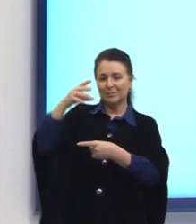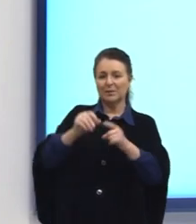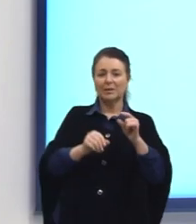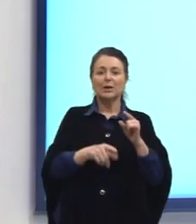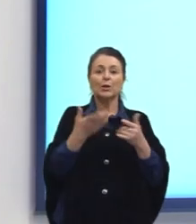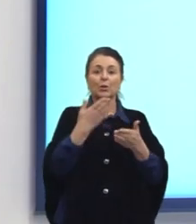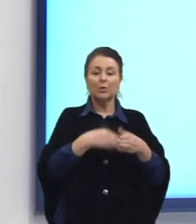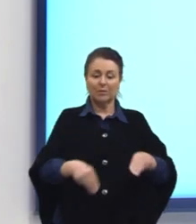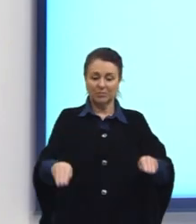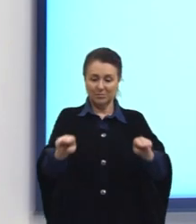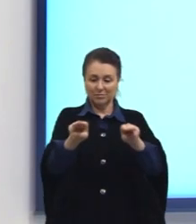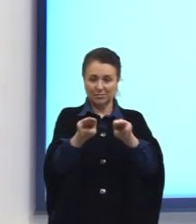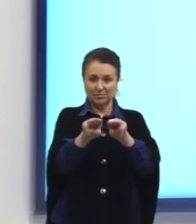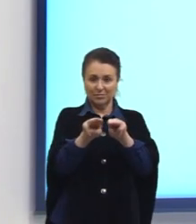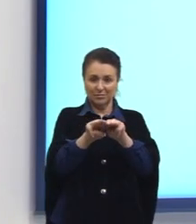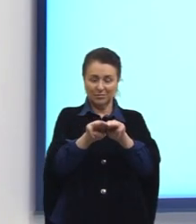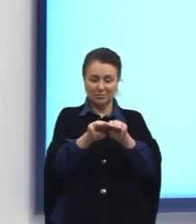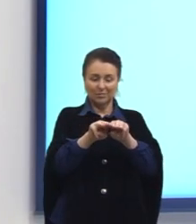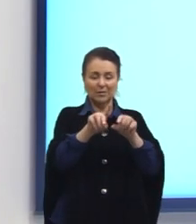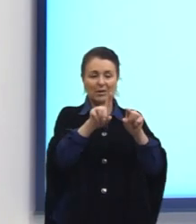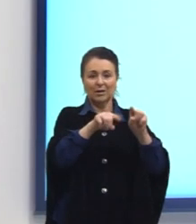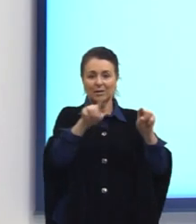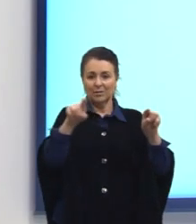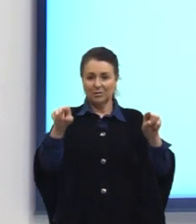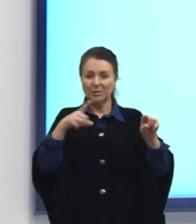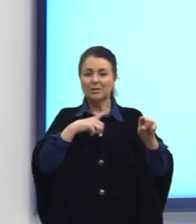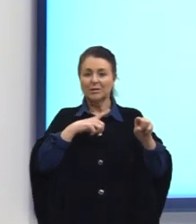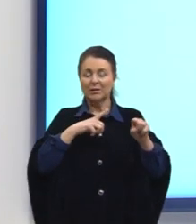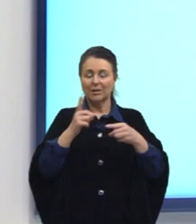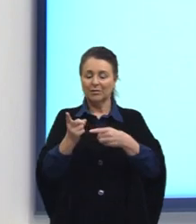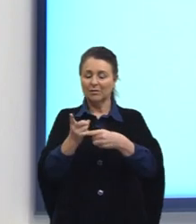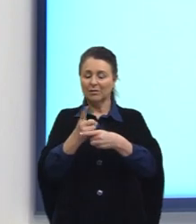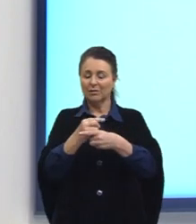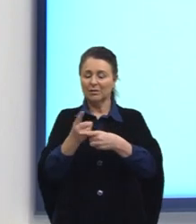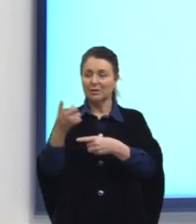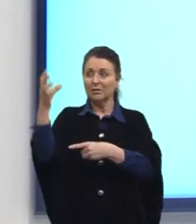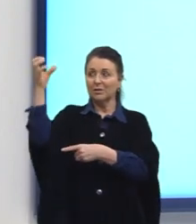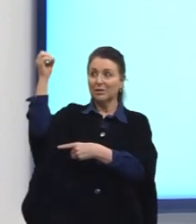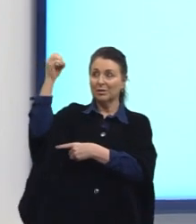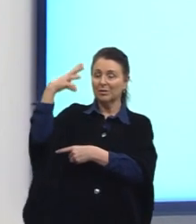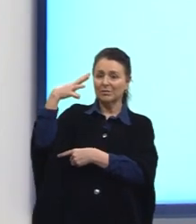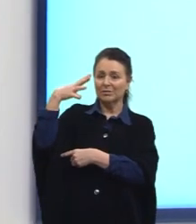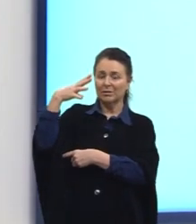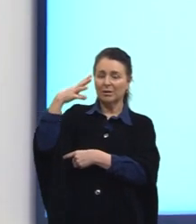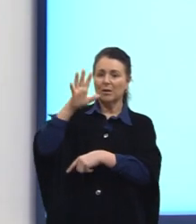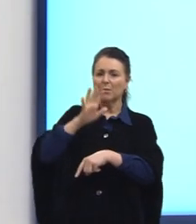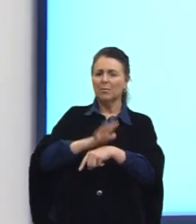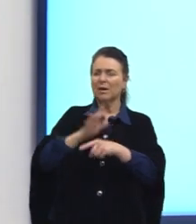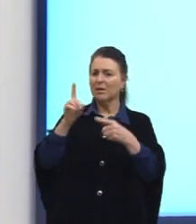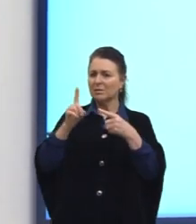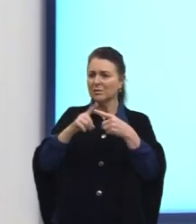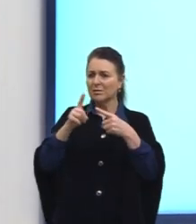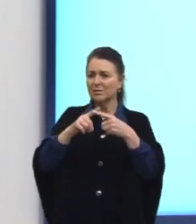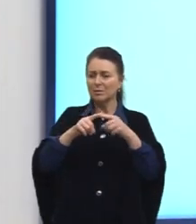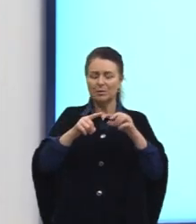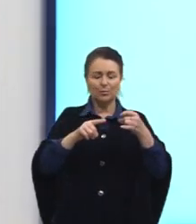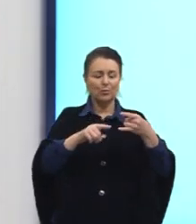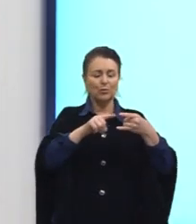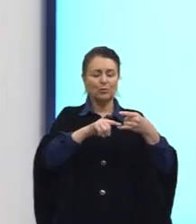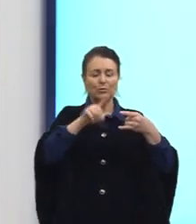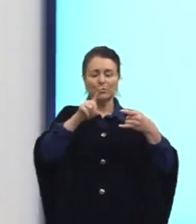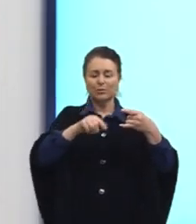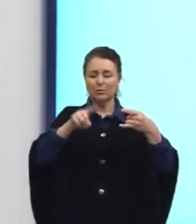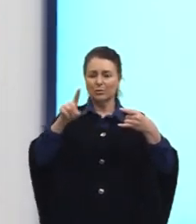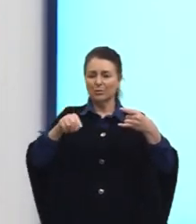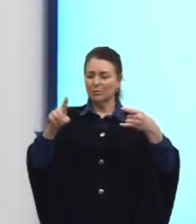ondas eletromagnéticas vão ter então a velocidade da luz aqui mais alguns tipos né de ondas e o tipo